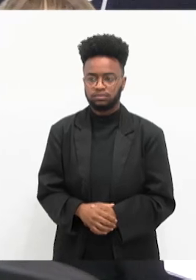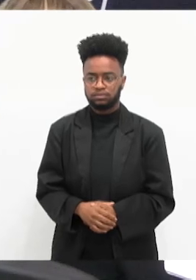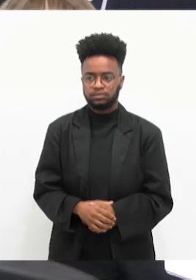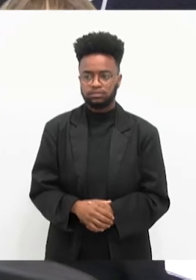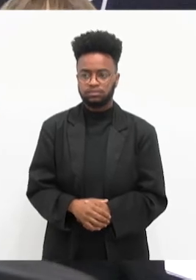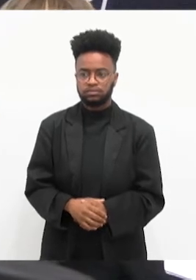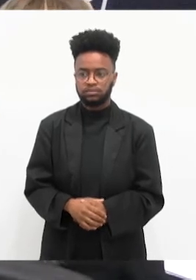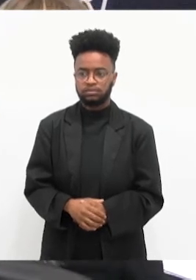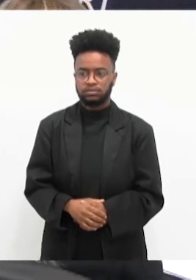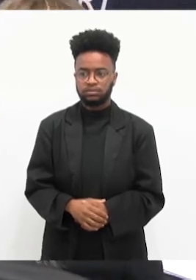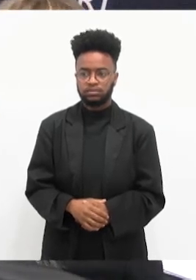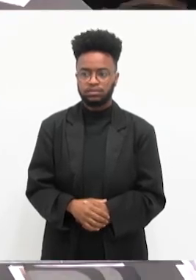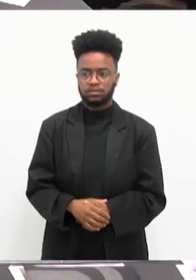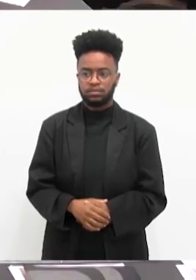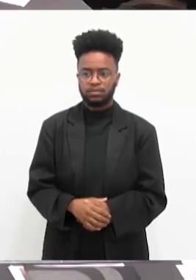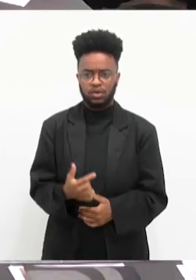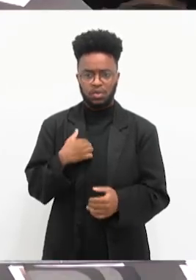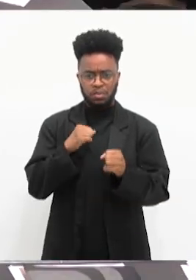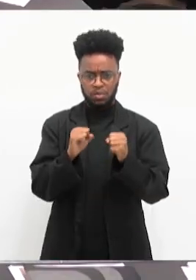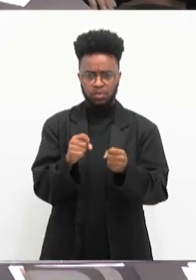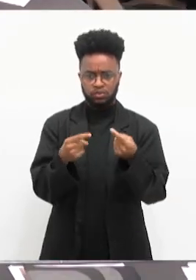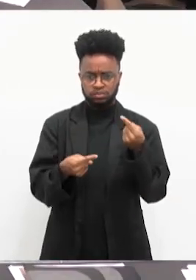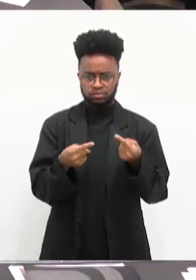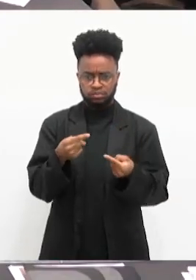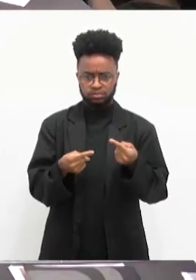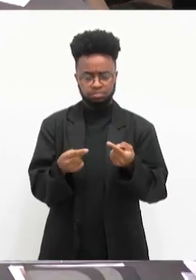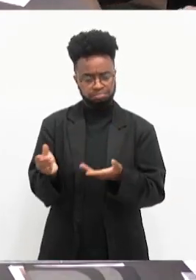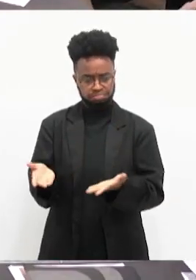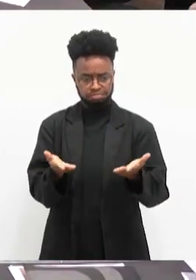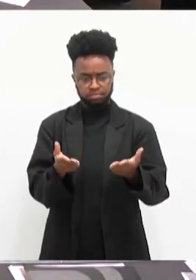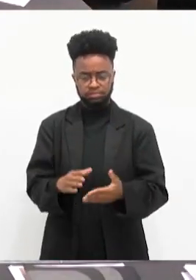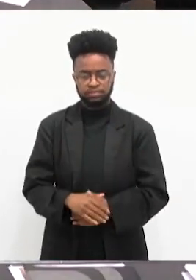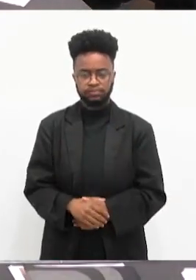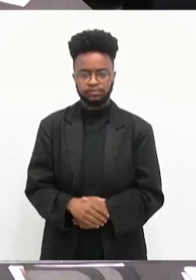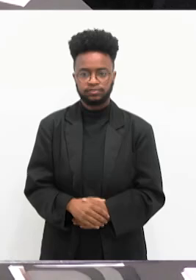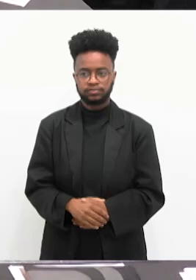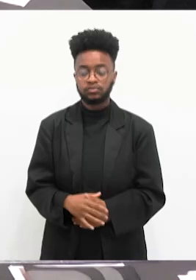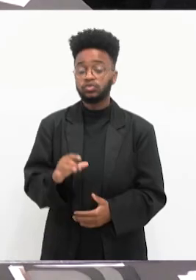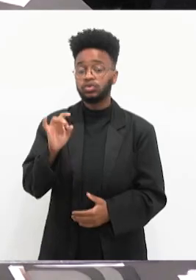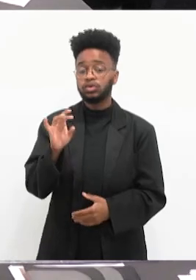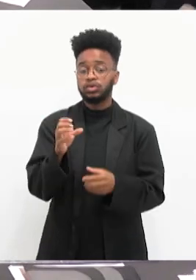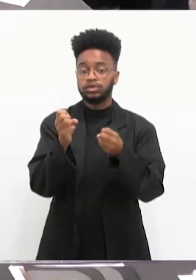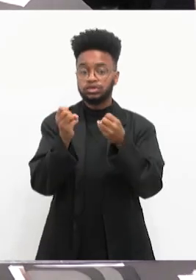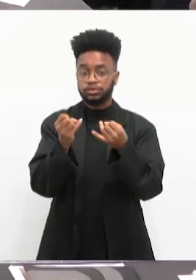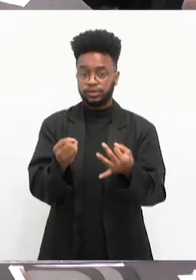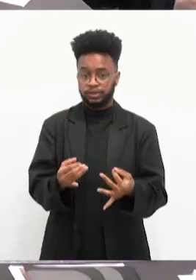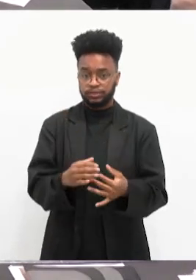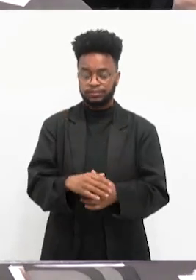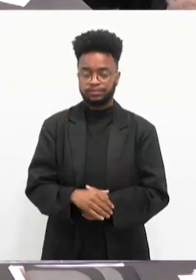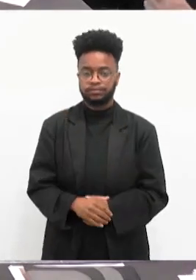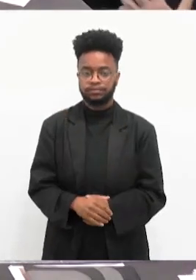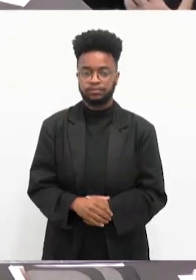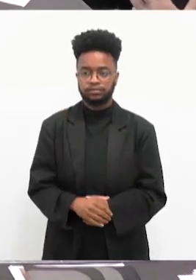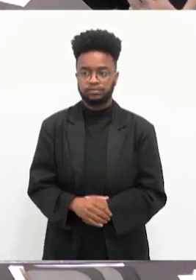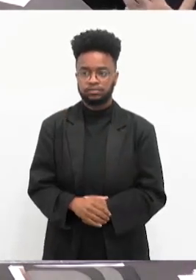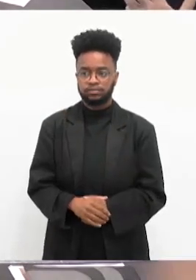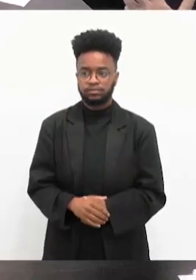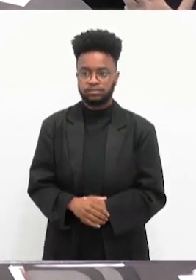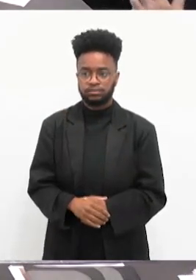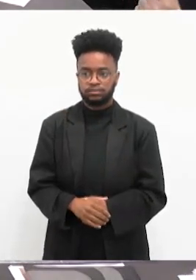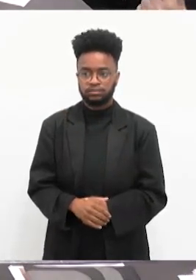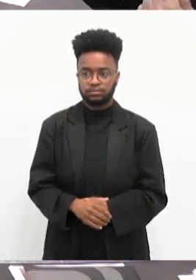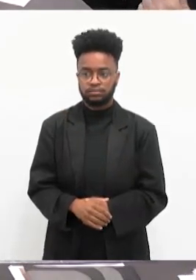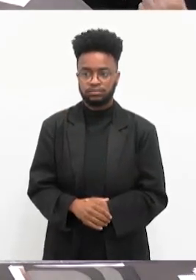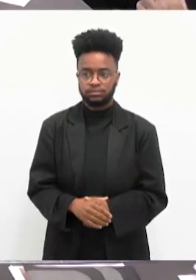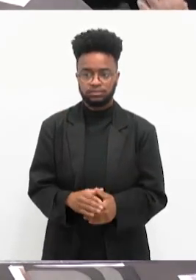Tá. Eu posso discutir? Para discutir, deputado Rapidamente. Carlos Mink. É só uma explicação. Para os deputados